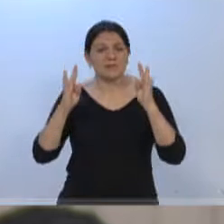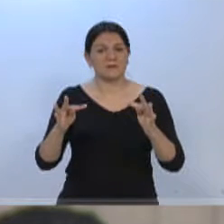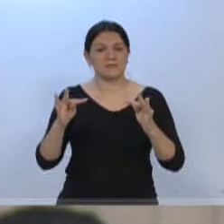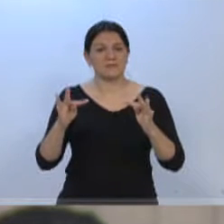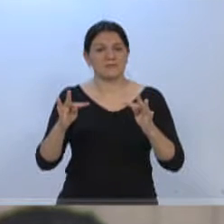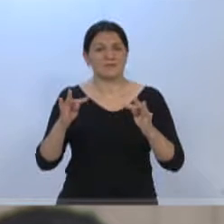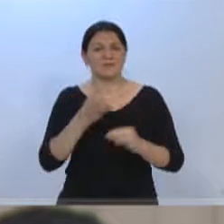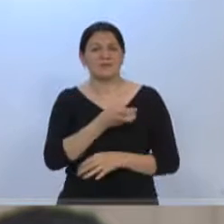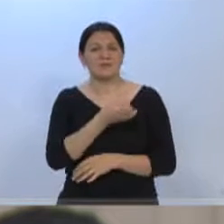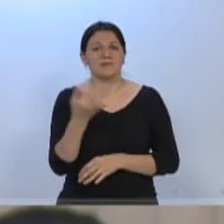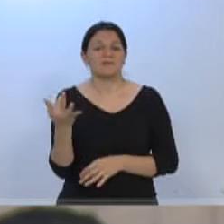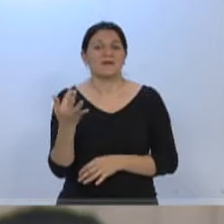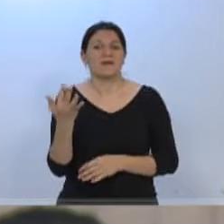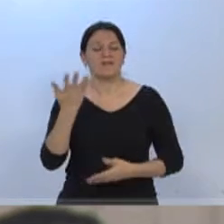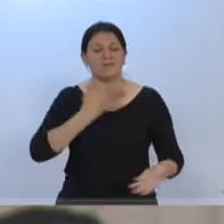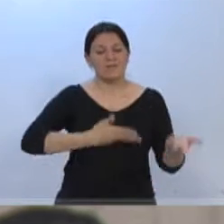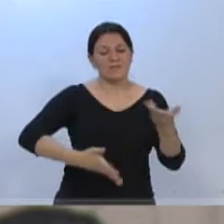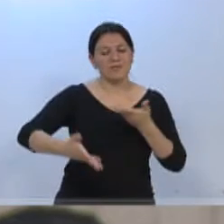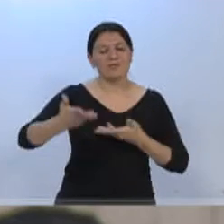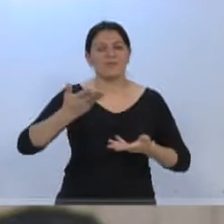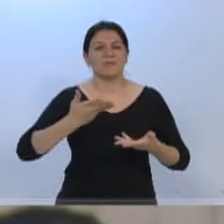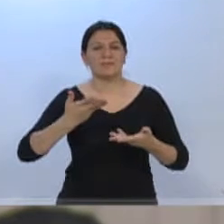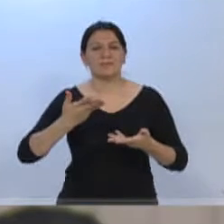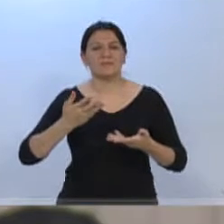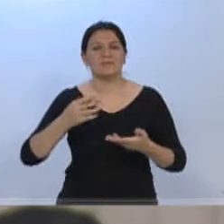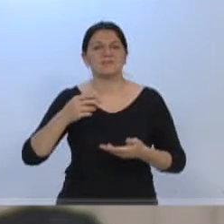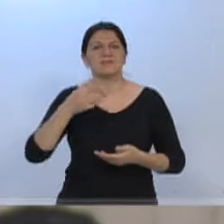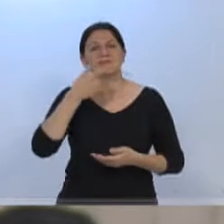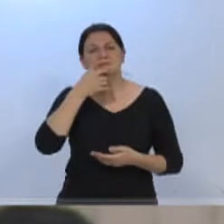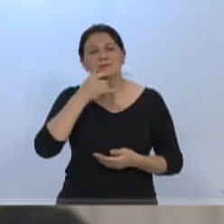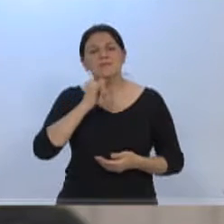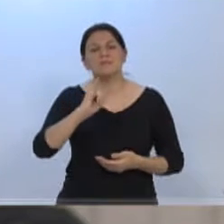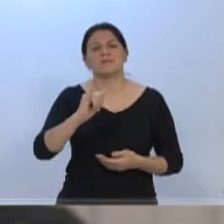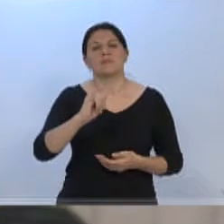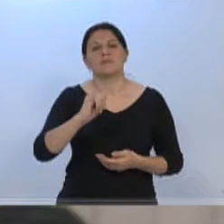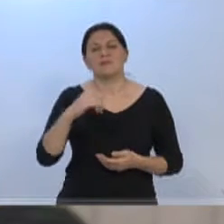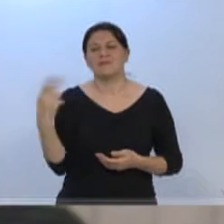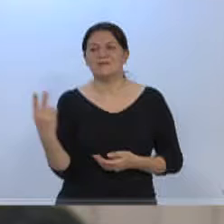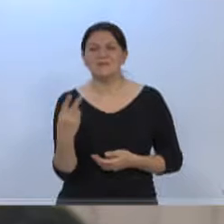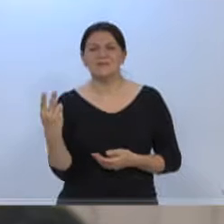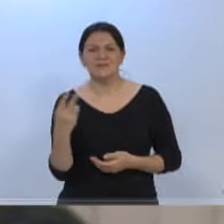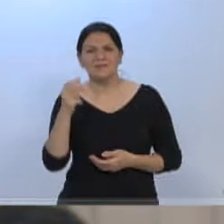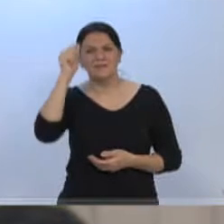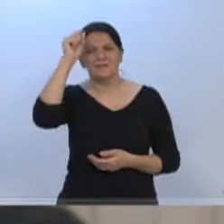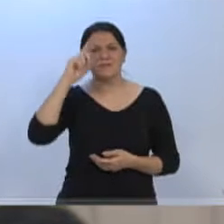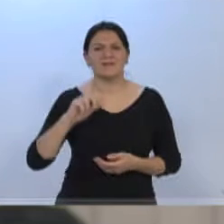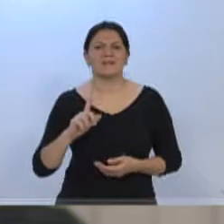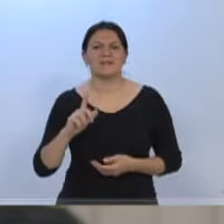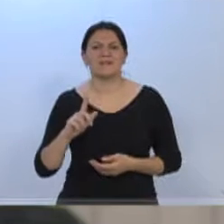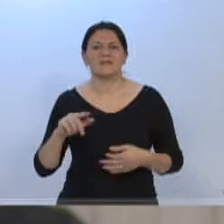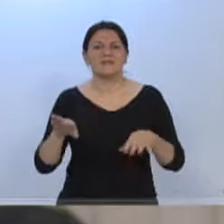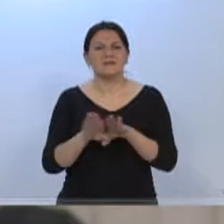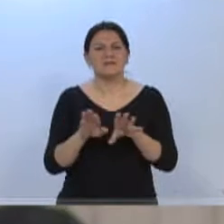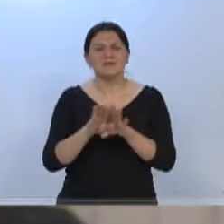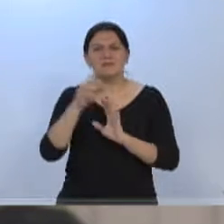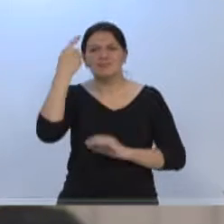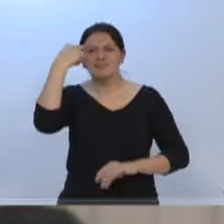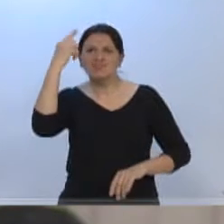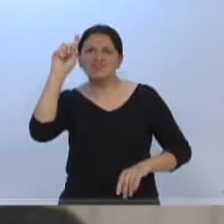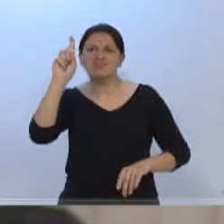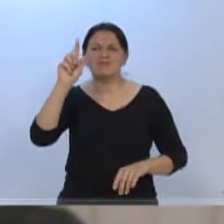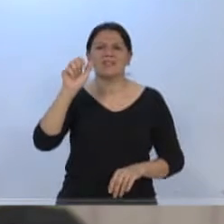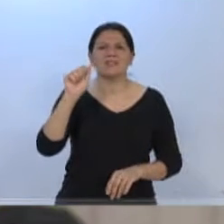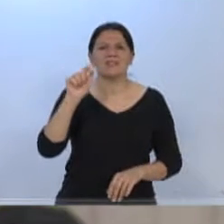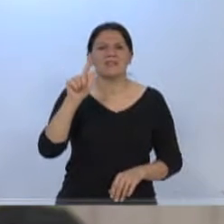da quantidade do envolvimento dos pais dessas atletas, da criatividade da GIBLU